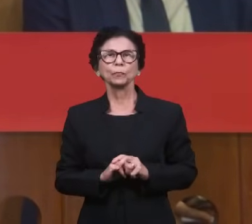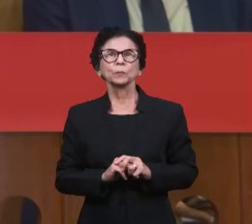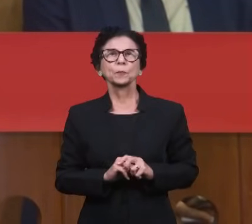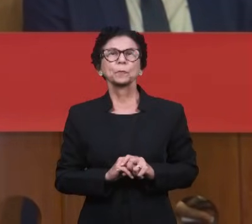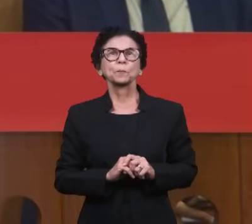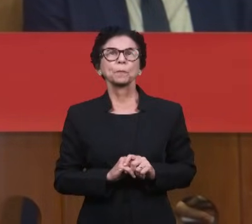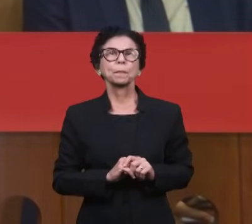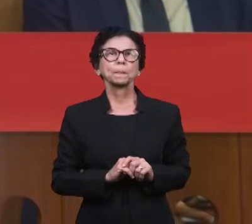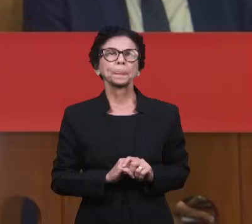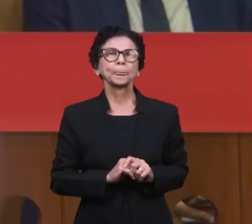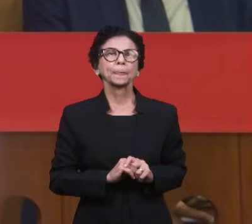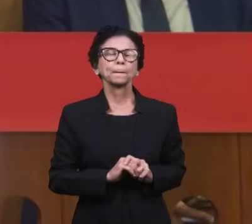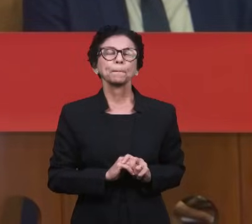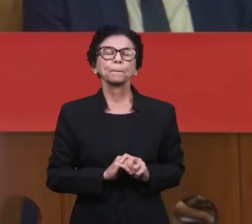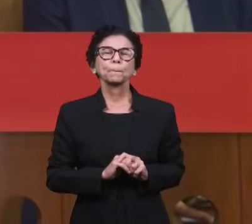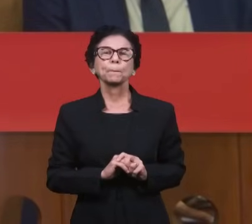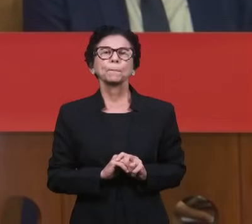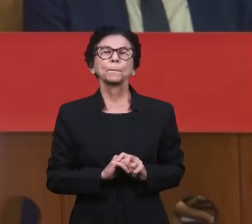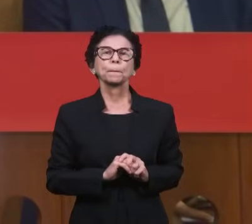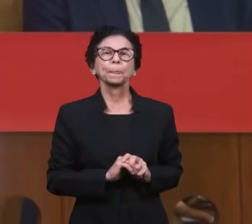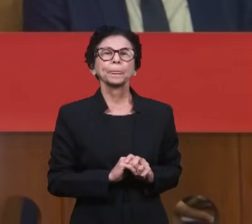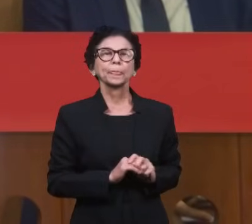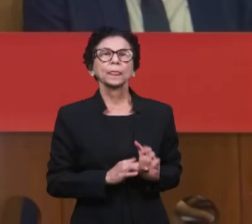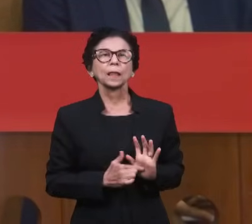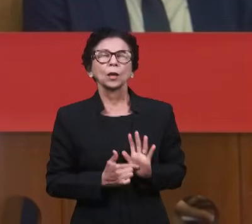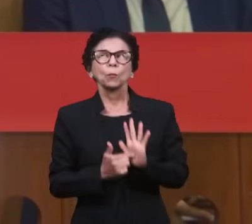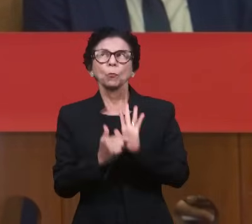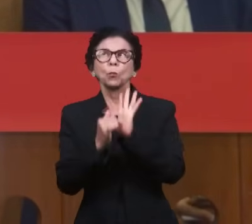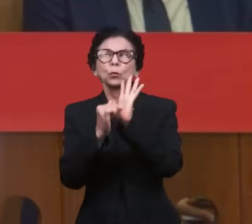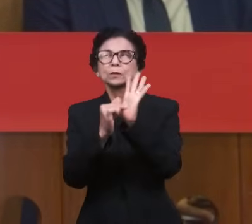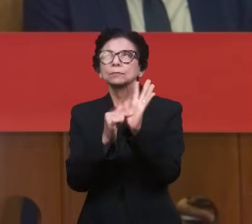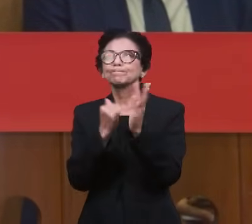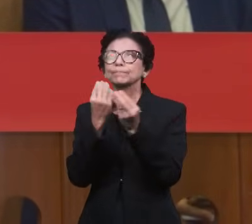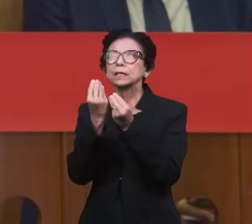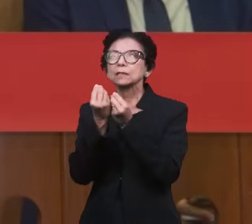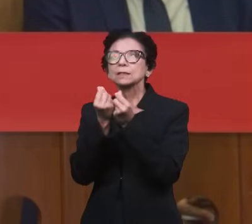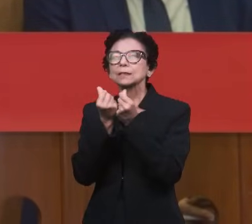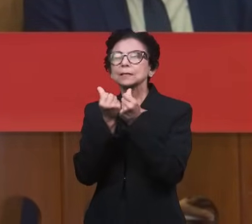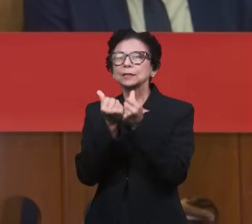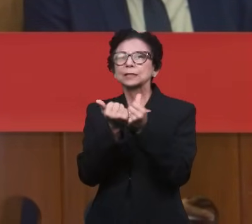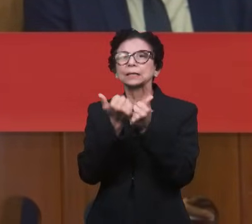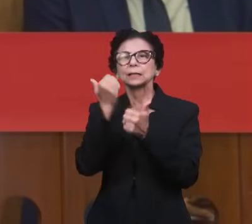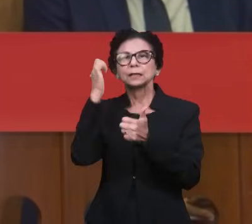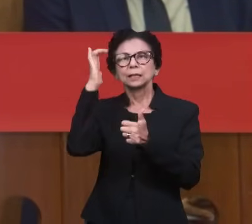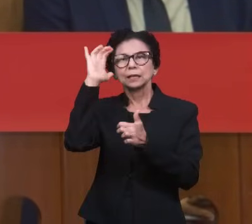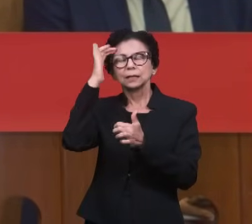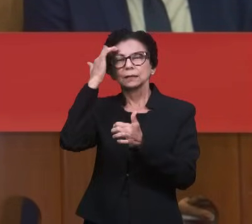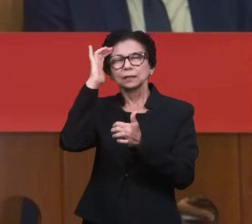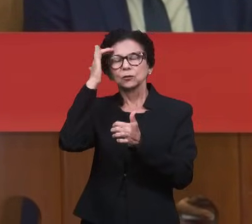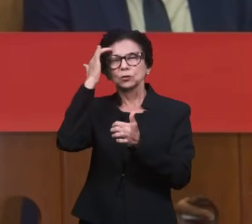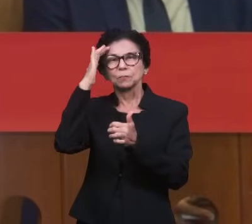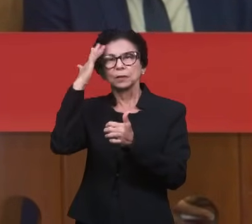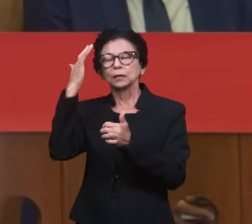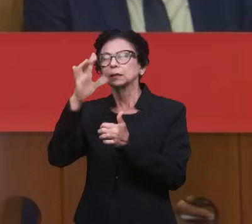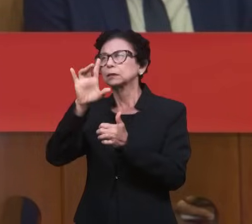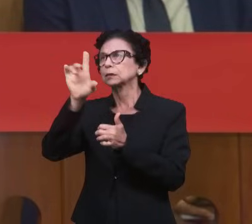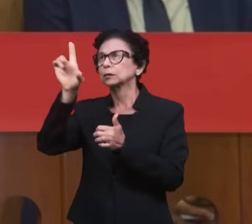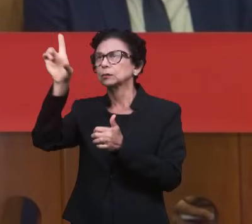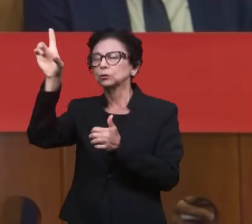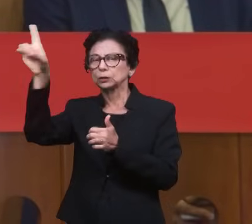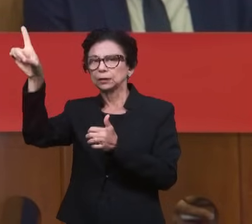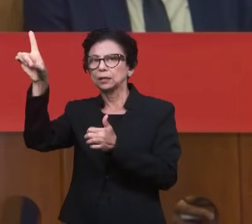algumas coisas mostrando que essa transcendência não existe a partir nem de teologia, nem de